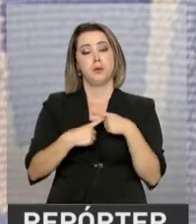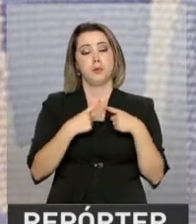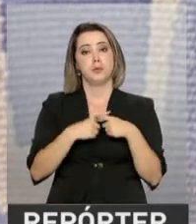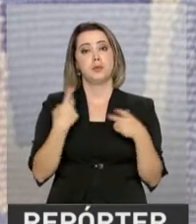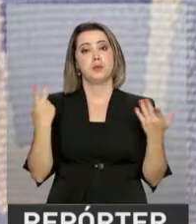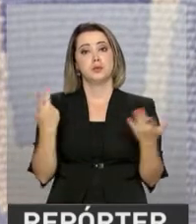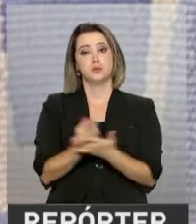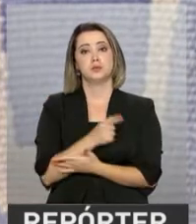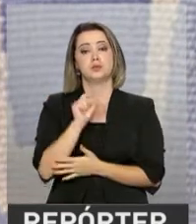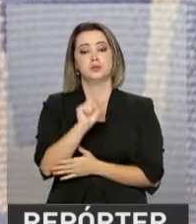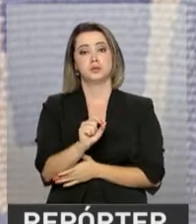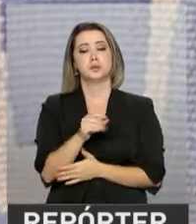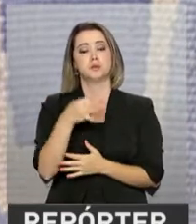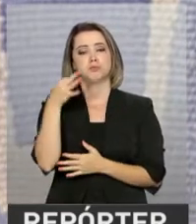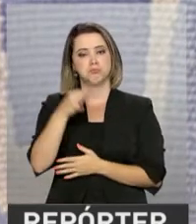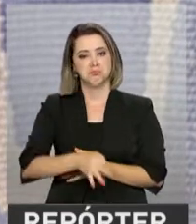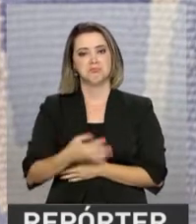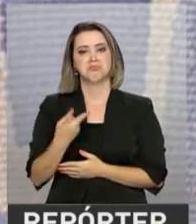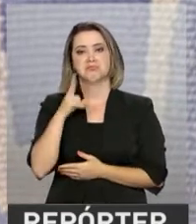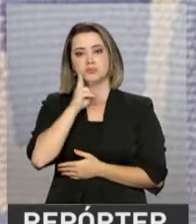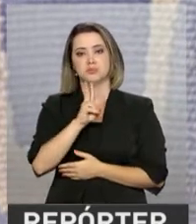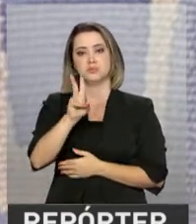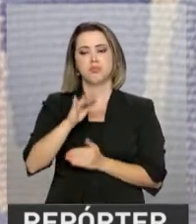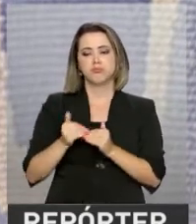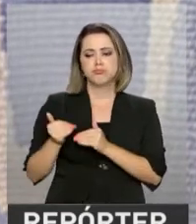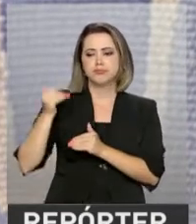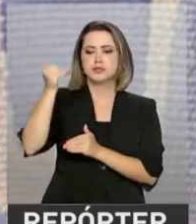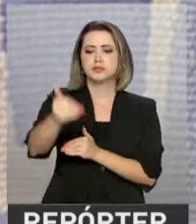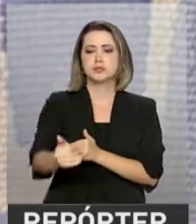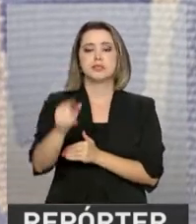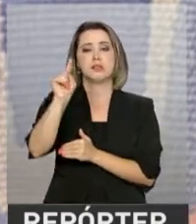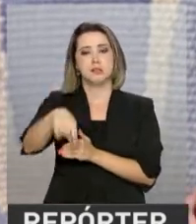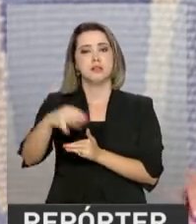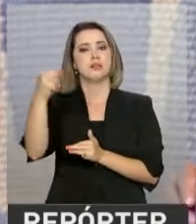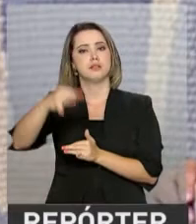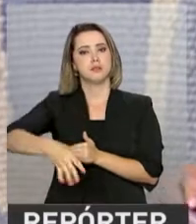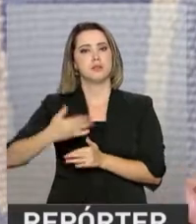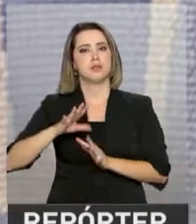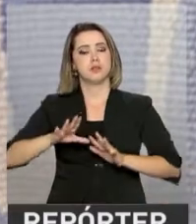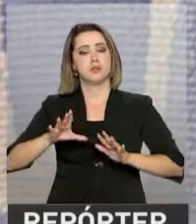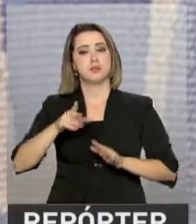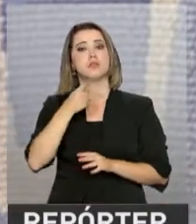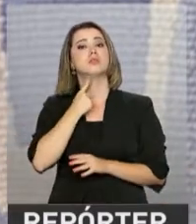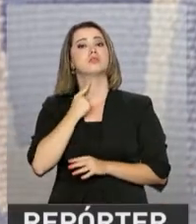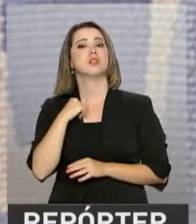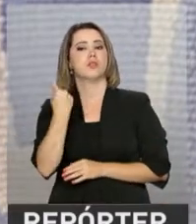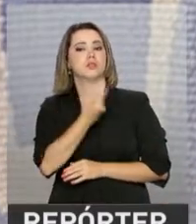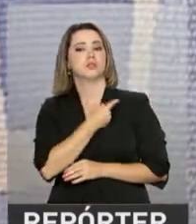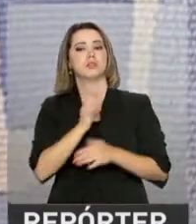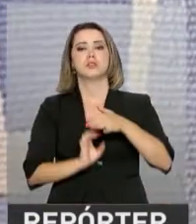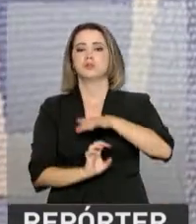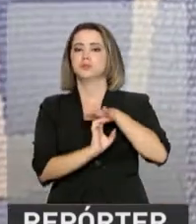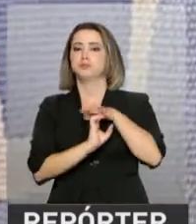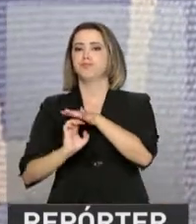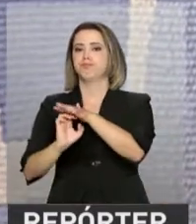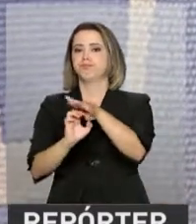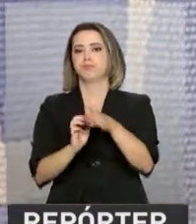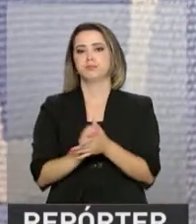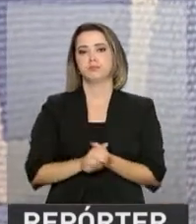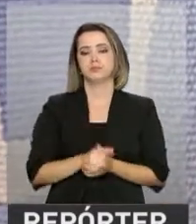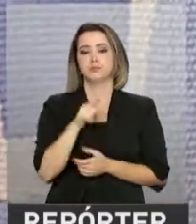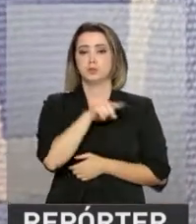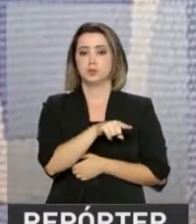auspicioso confirmar que ir além e é precisamente o ônibus dos nossos empreendedores o rei carlos